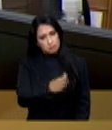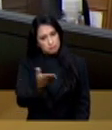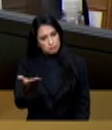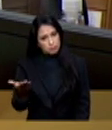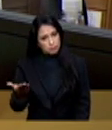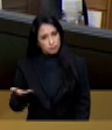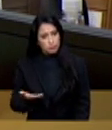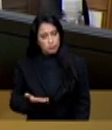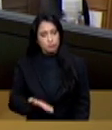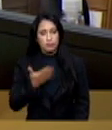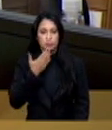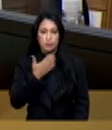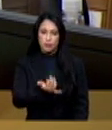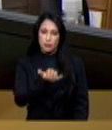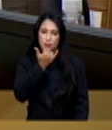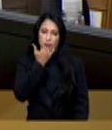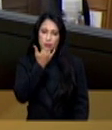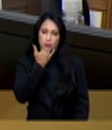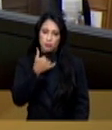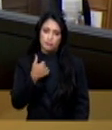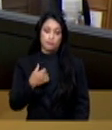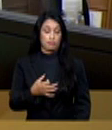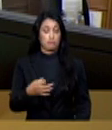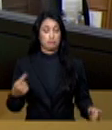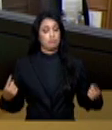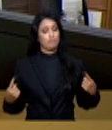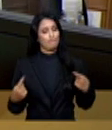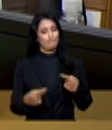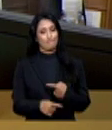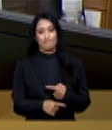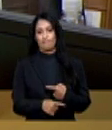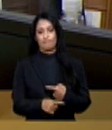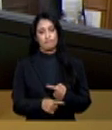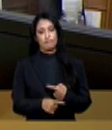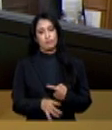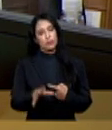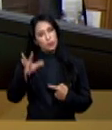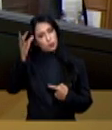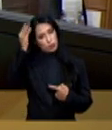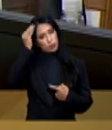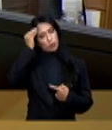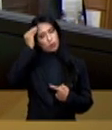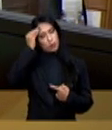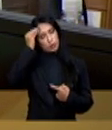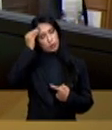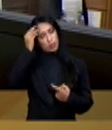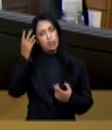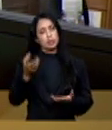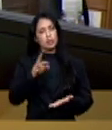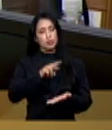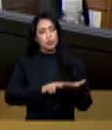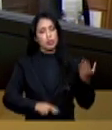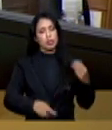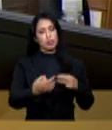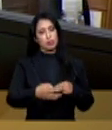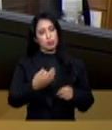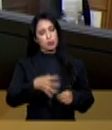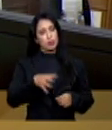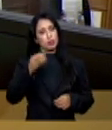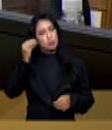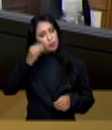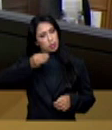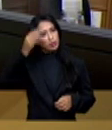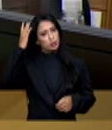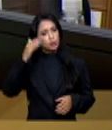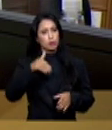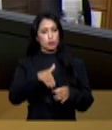também aqui peço venia para dissentir da compreensão de sua excelência o relatório dos